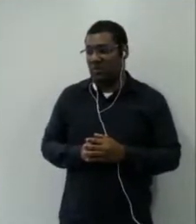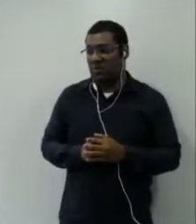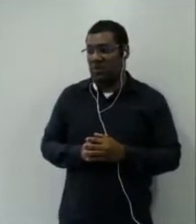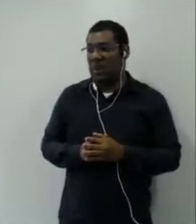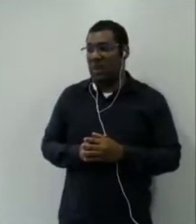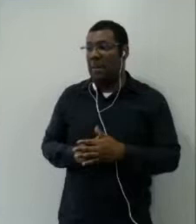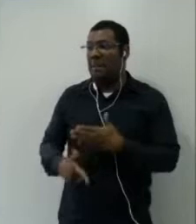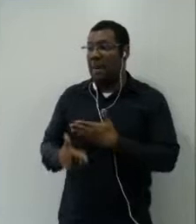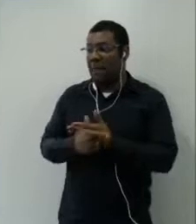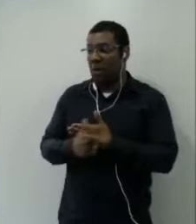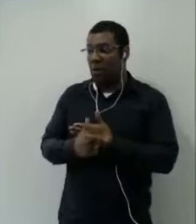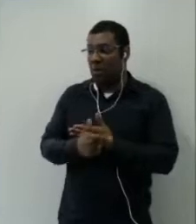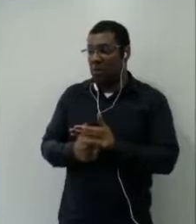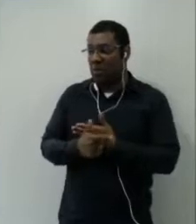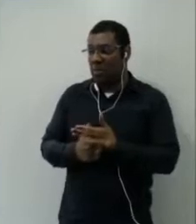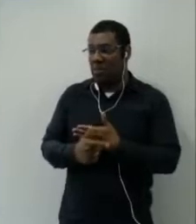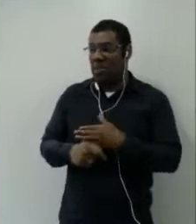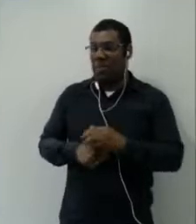Seguirá conosco,